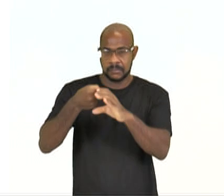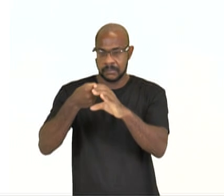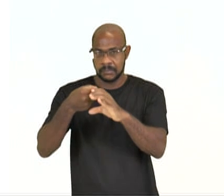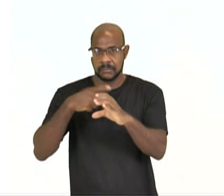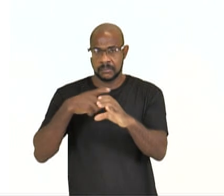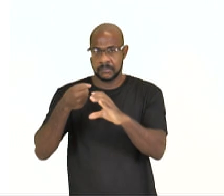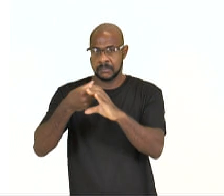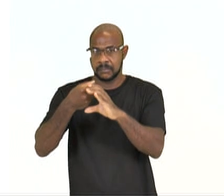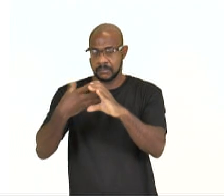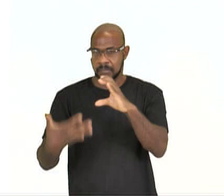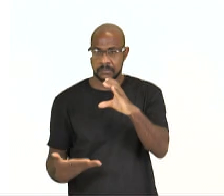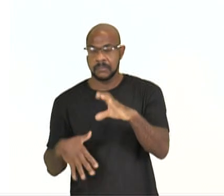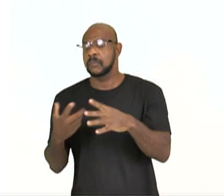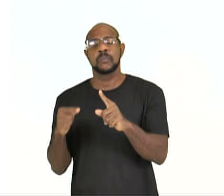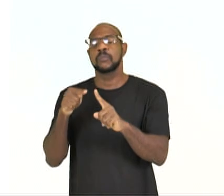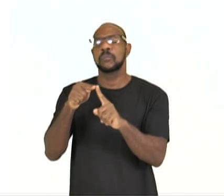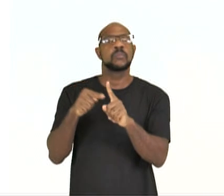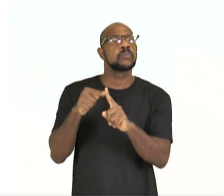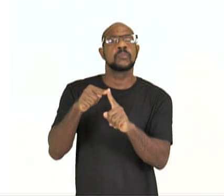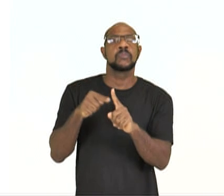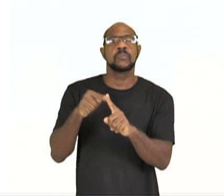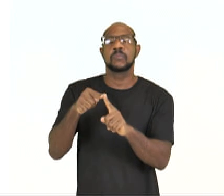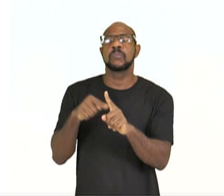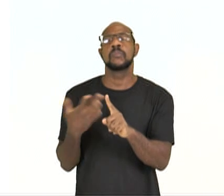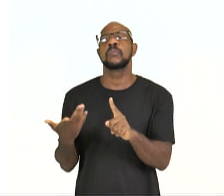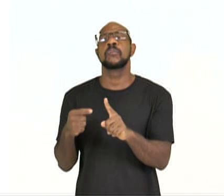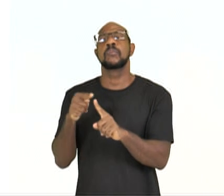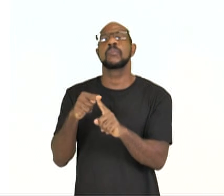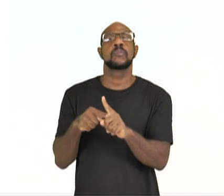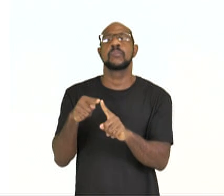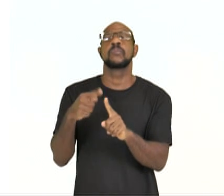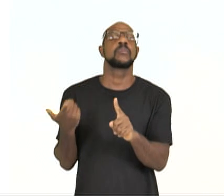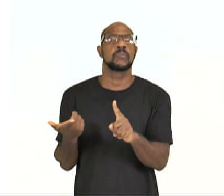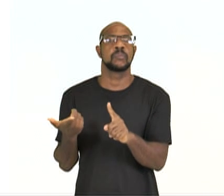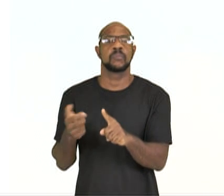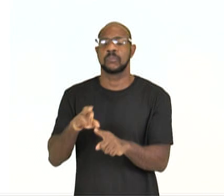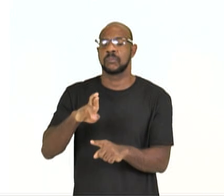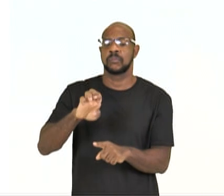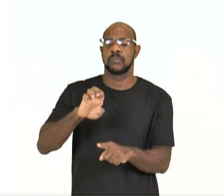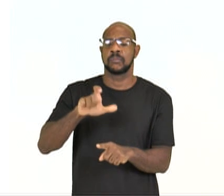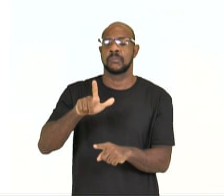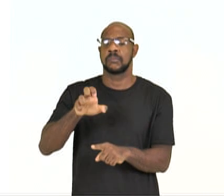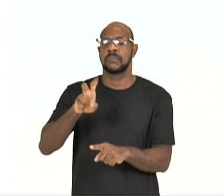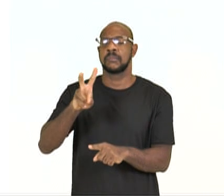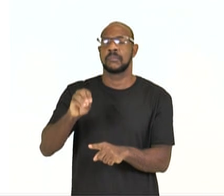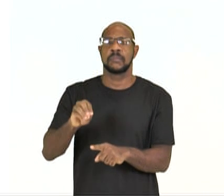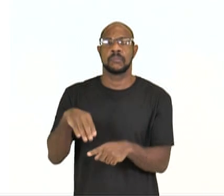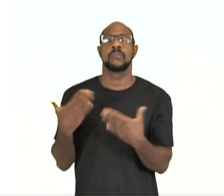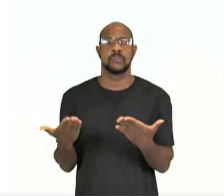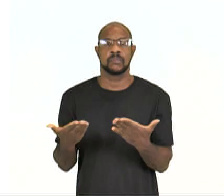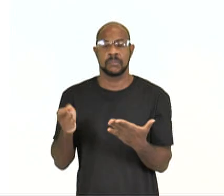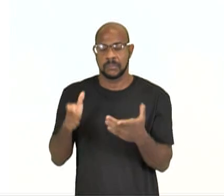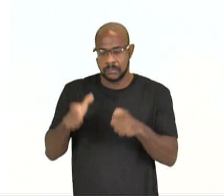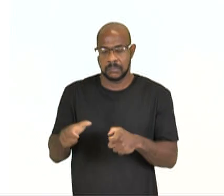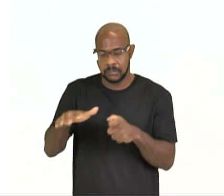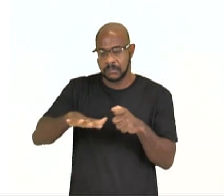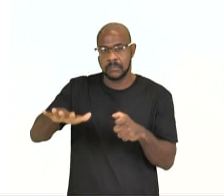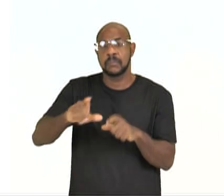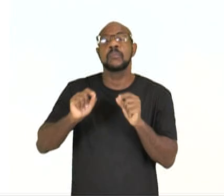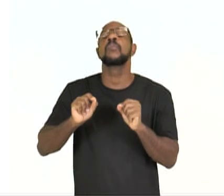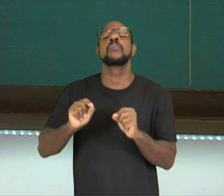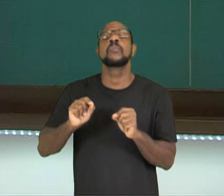caracterizada a qual tipo, a qual unidade, a qual forma do relevo a partir do que nós falamos? É uma região do